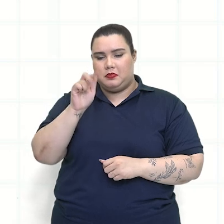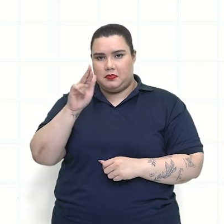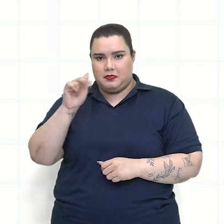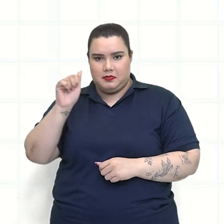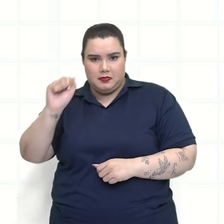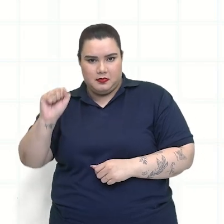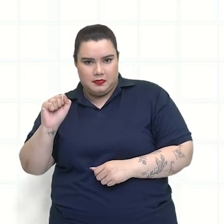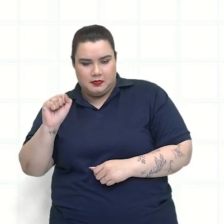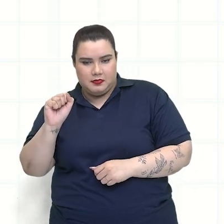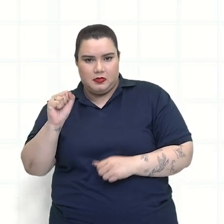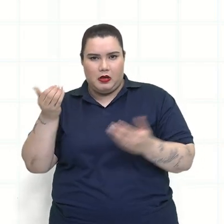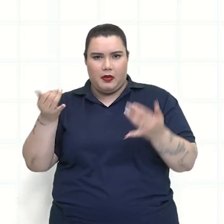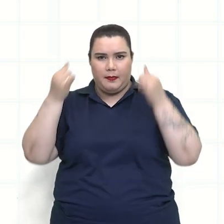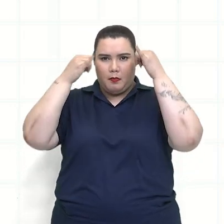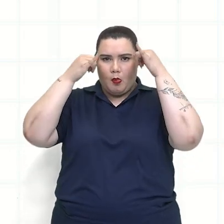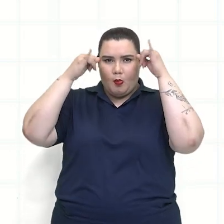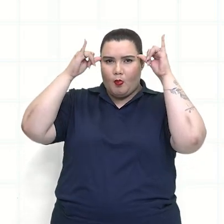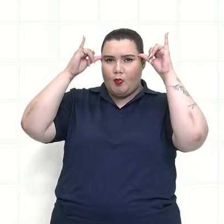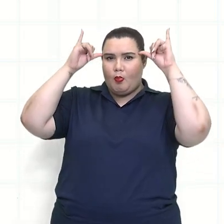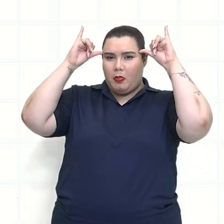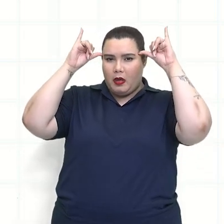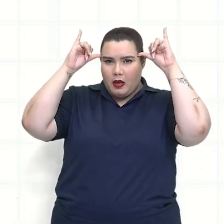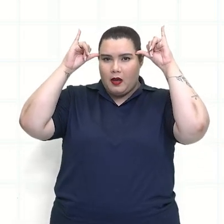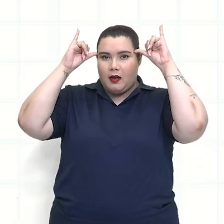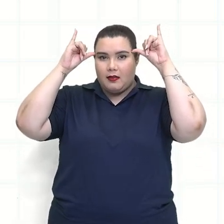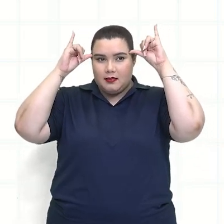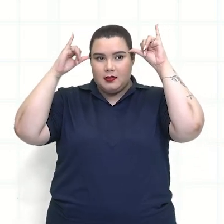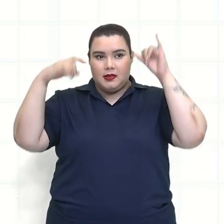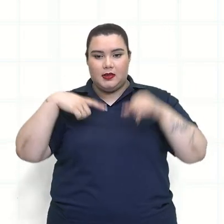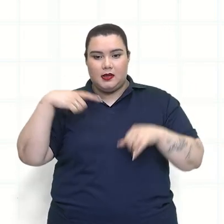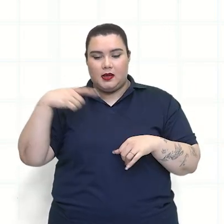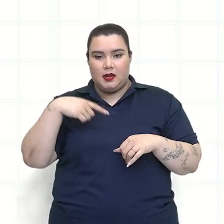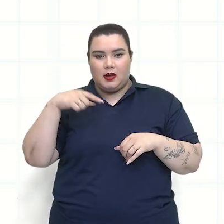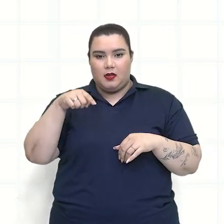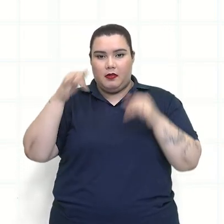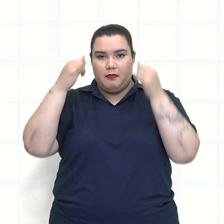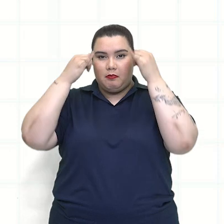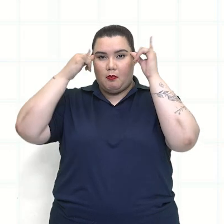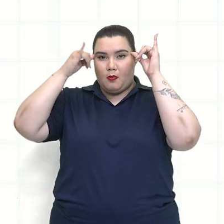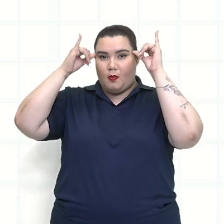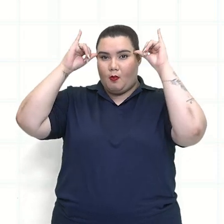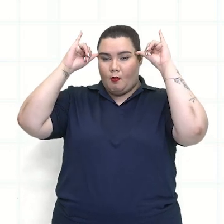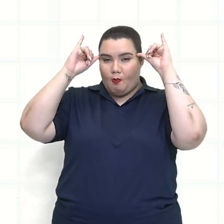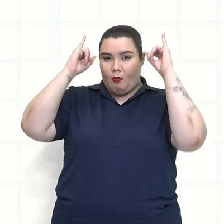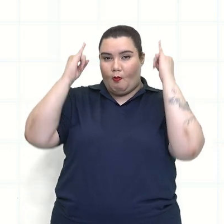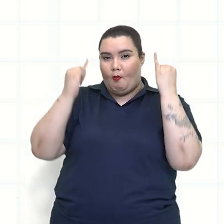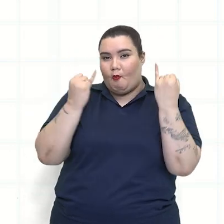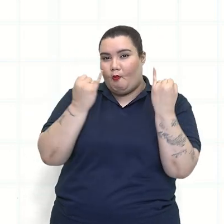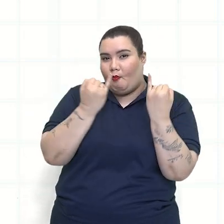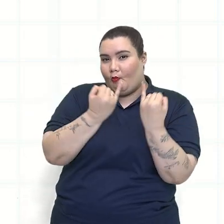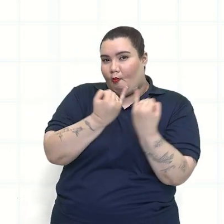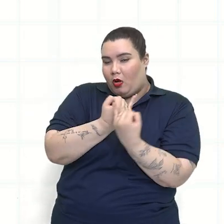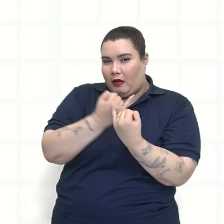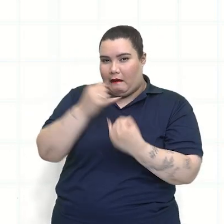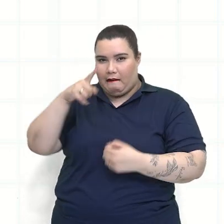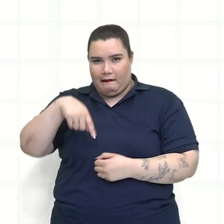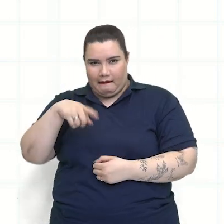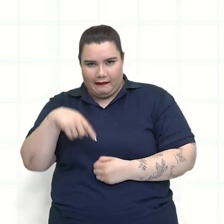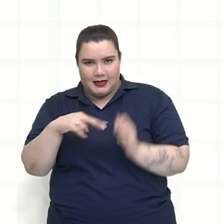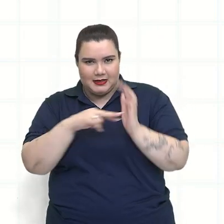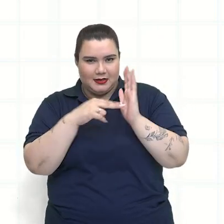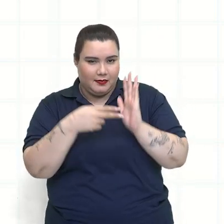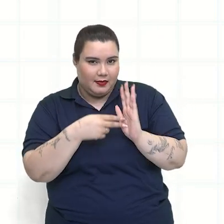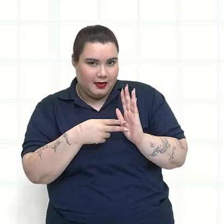um dos gado que está lá, né? E ela está realmente muito magrinha? Será que está